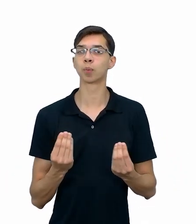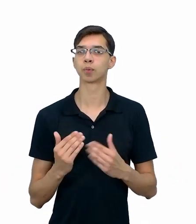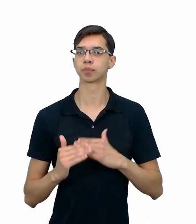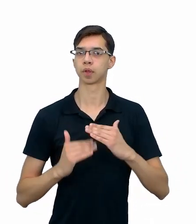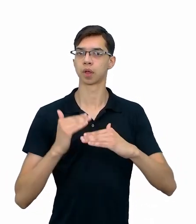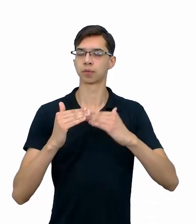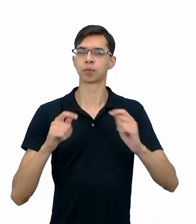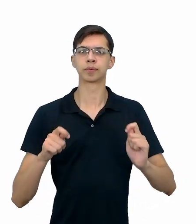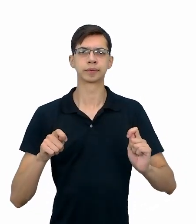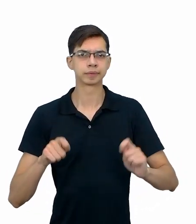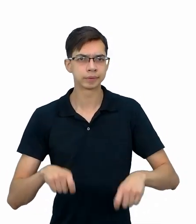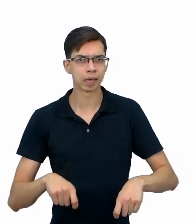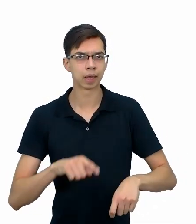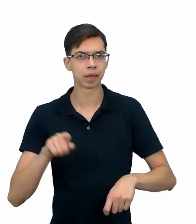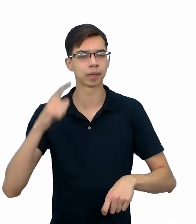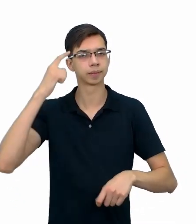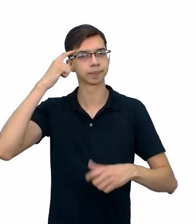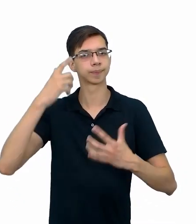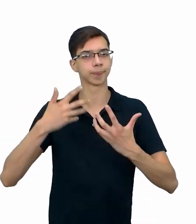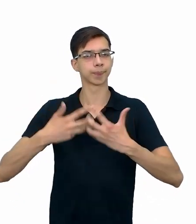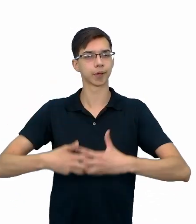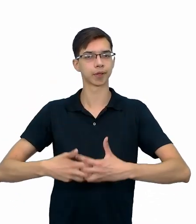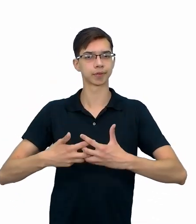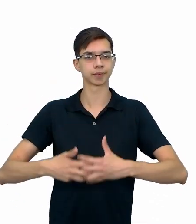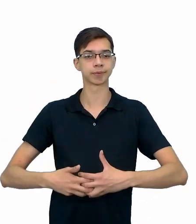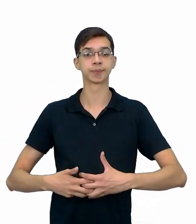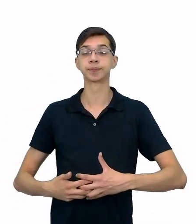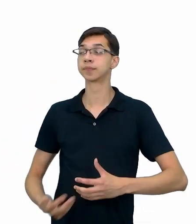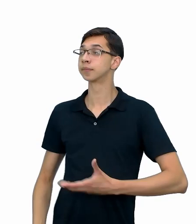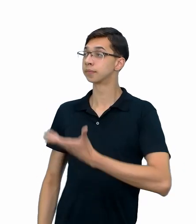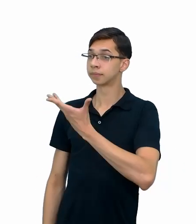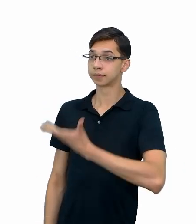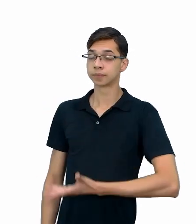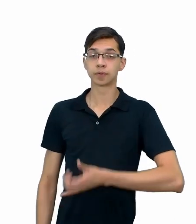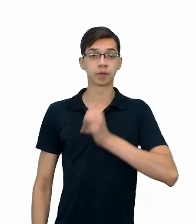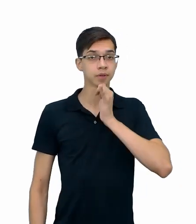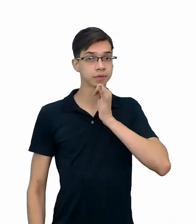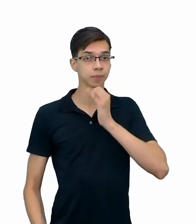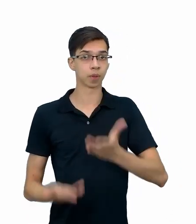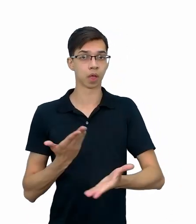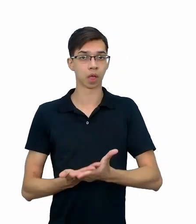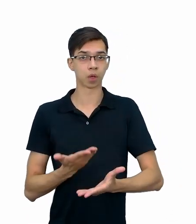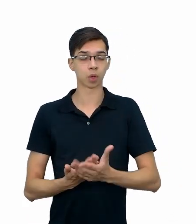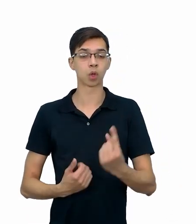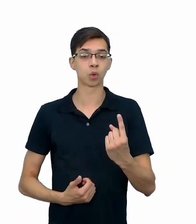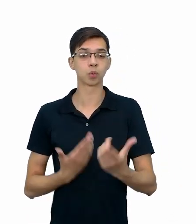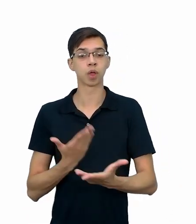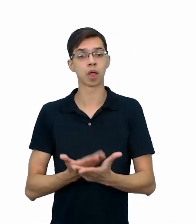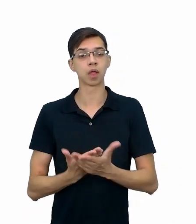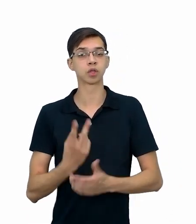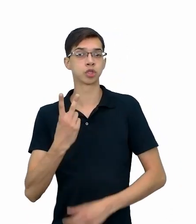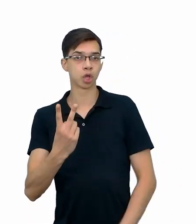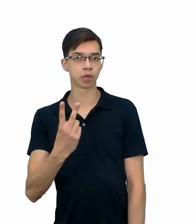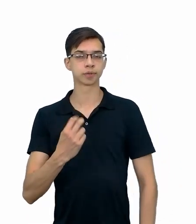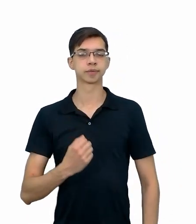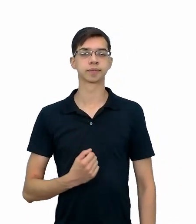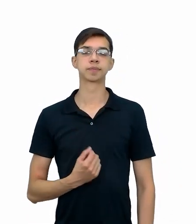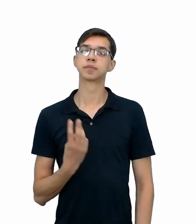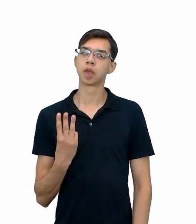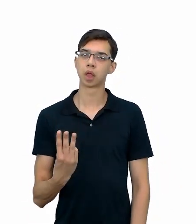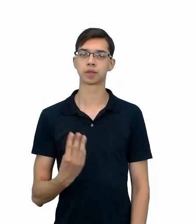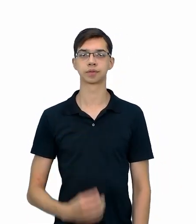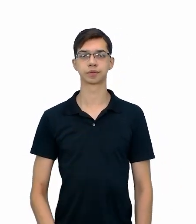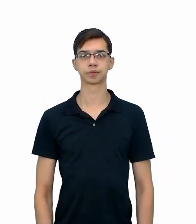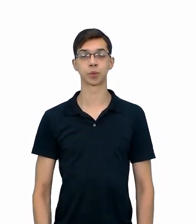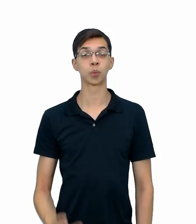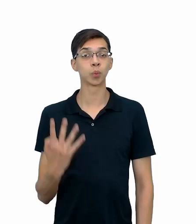desenvolvimento. No caso aqui, a gente tem aí a aula 1, a aula 2, a aula 3, a aula 4, objetivos das